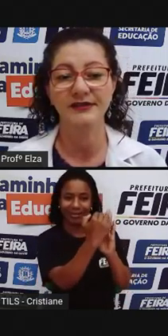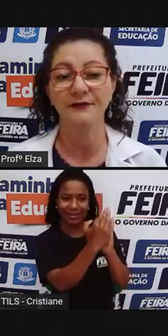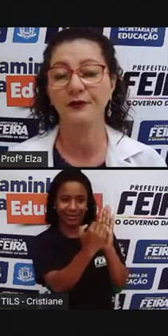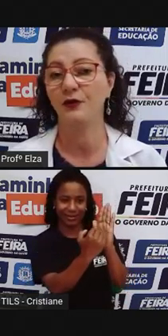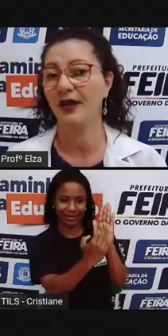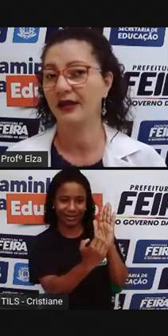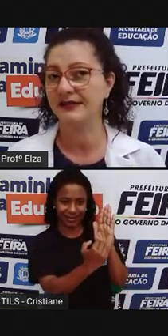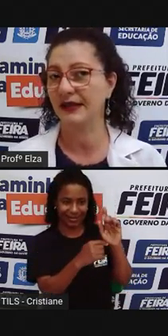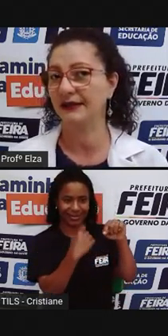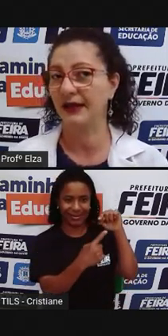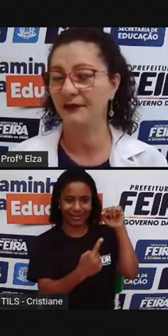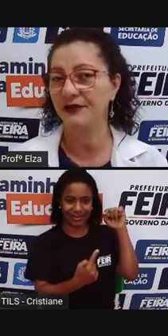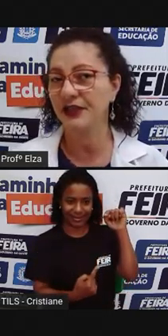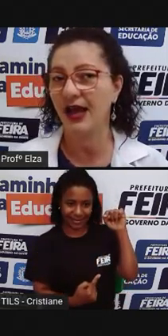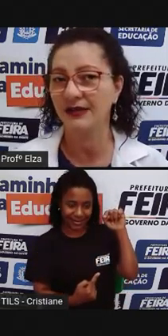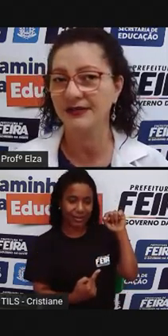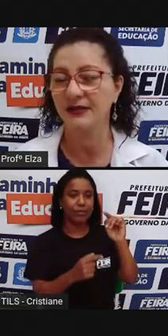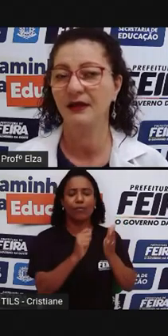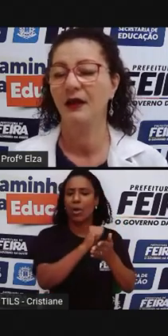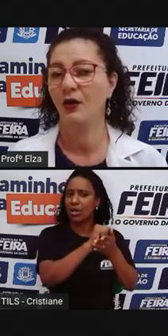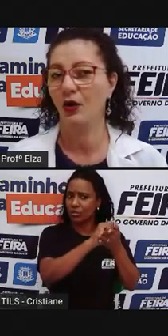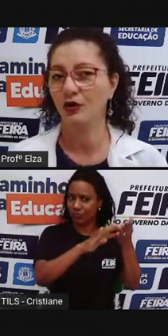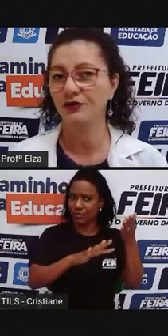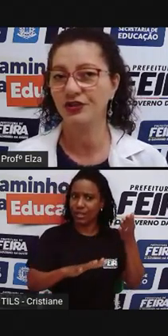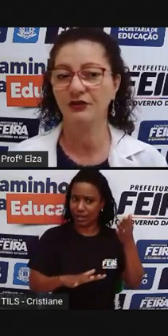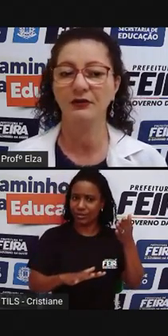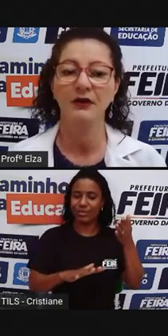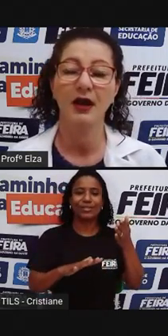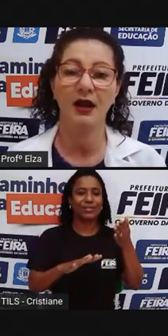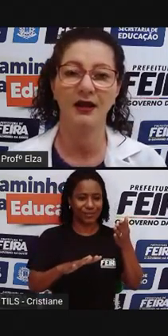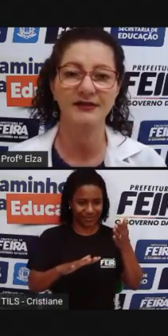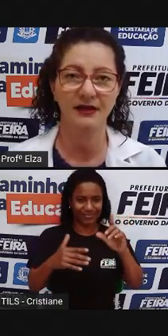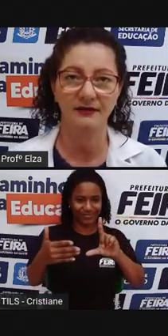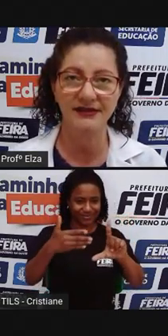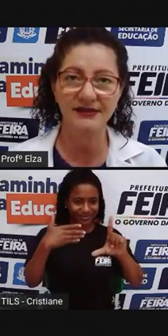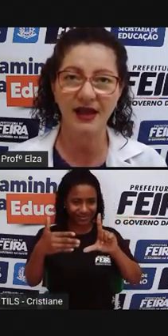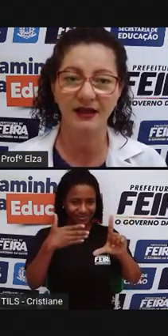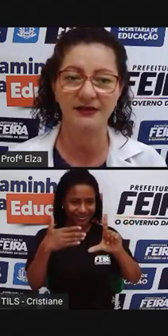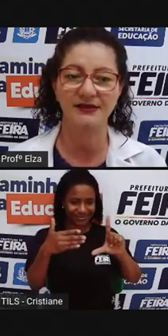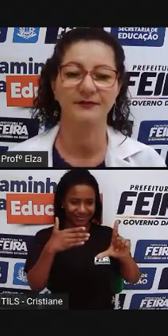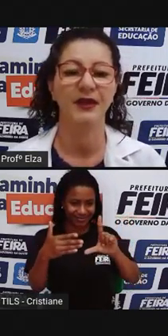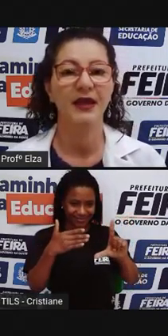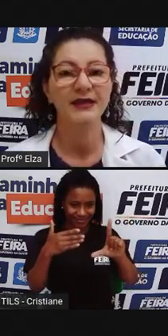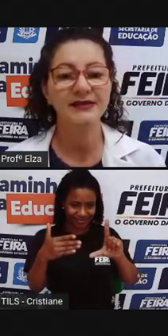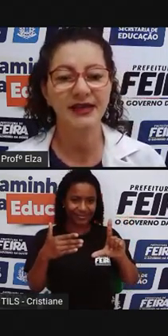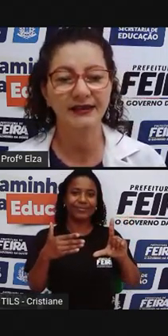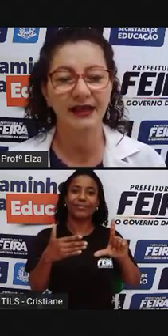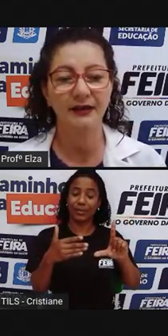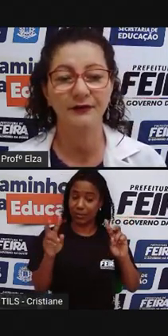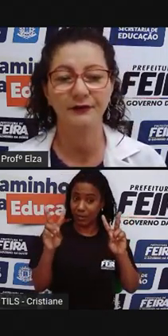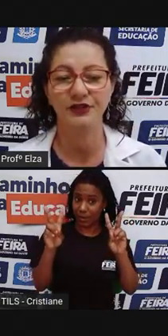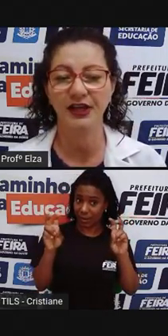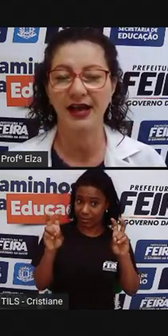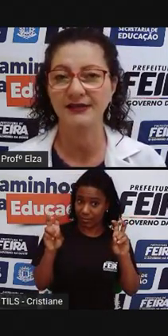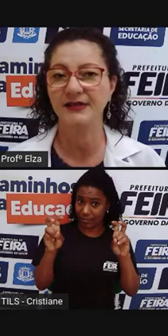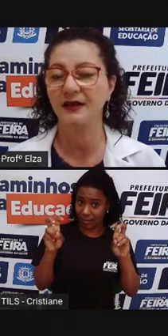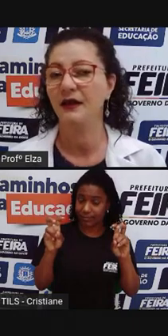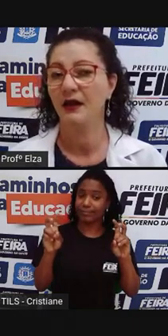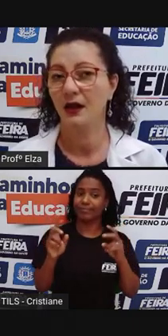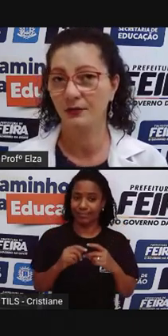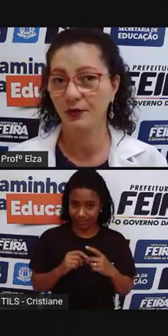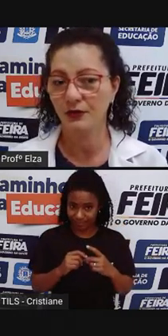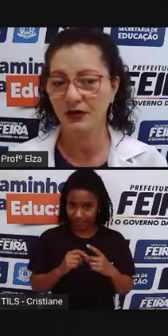Quando você for realizar a tarefa de classe, coloque o título, Class Exercise. Se a tarefa for de